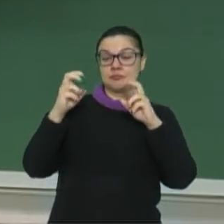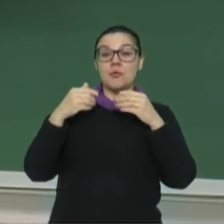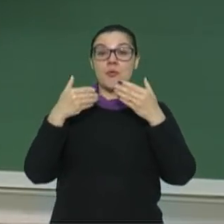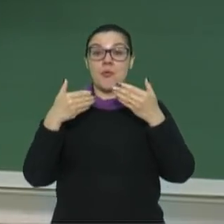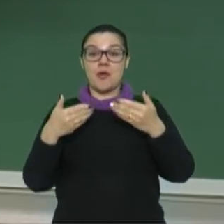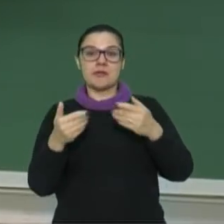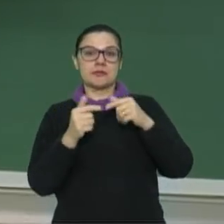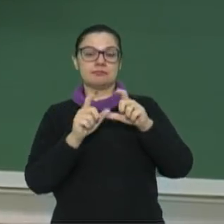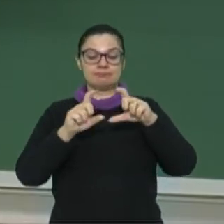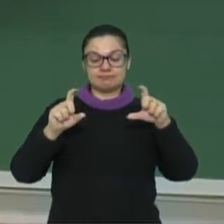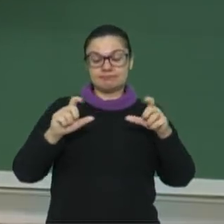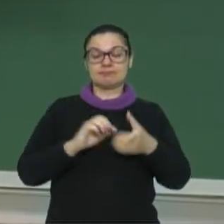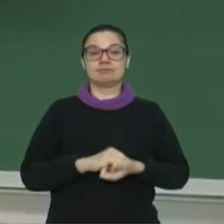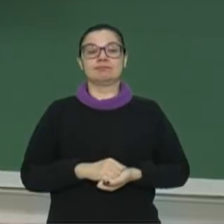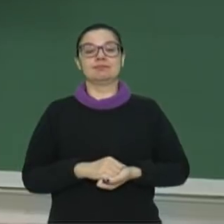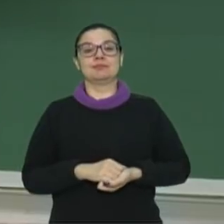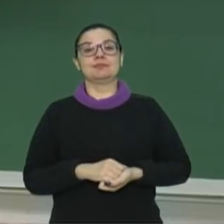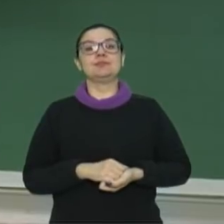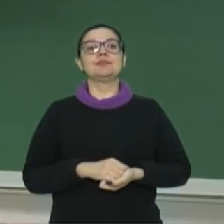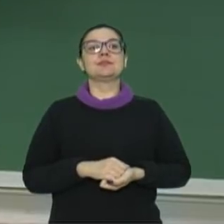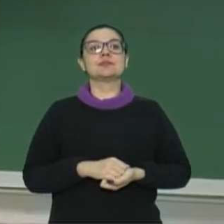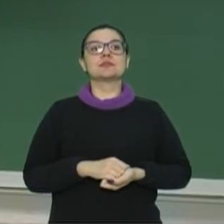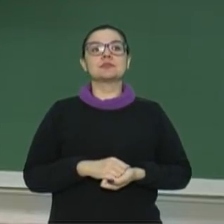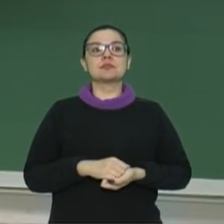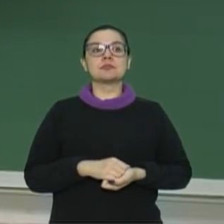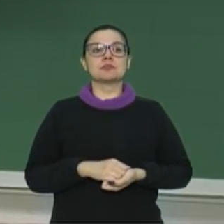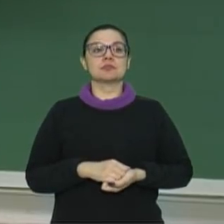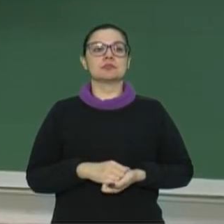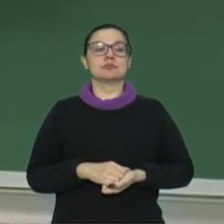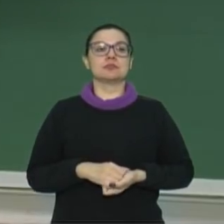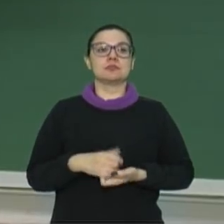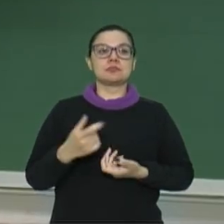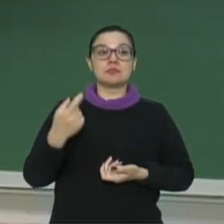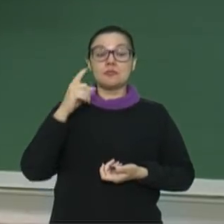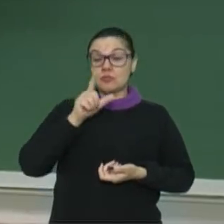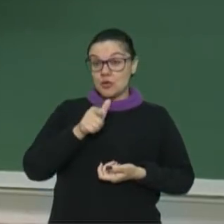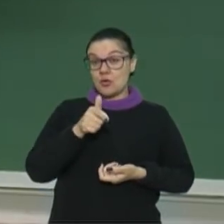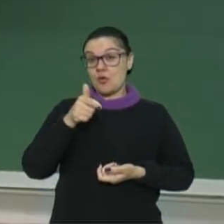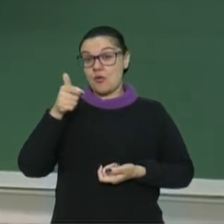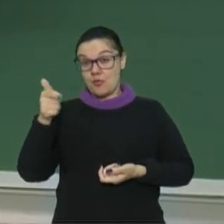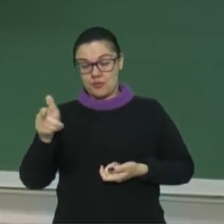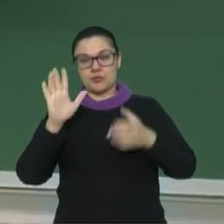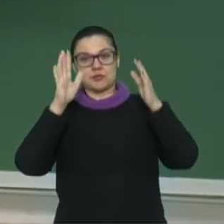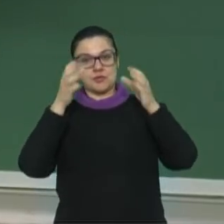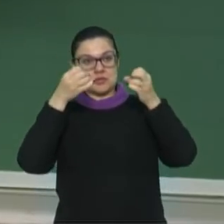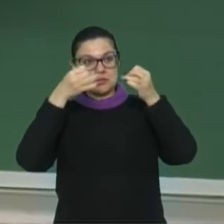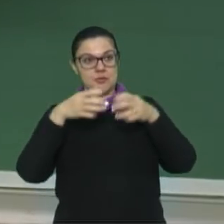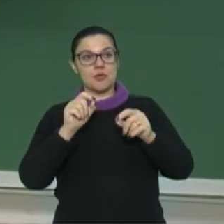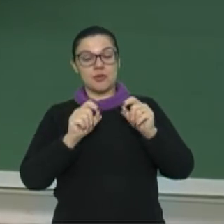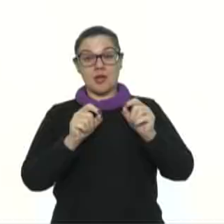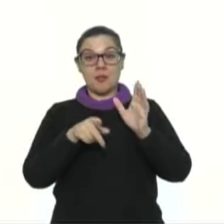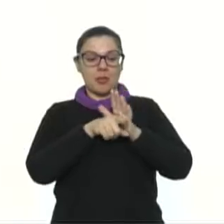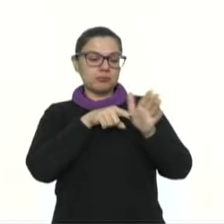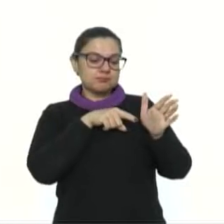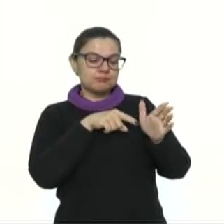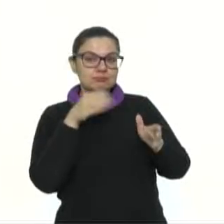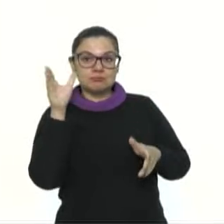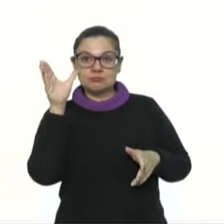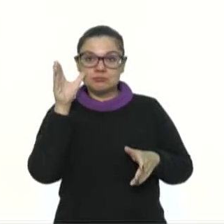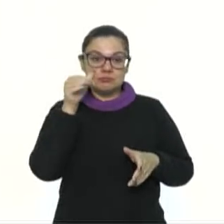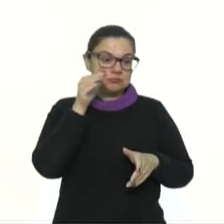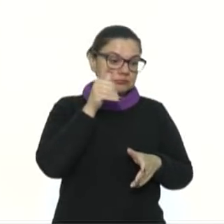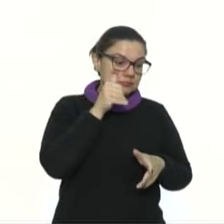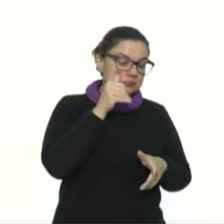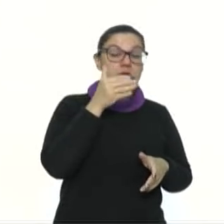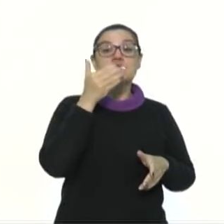esse é o papel da reportagem. Ok, um outro aspecto que a gente observa na reportagem, que eu já falei, tem caráter investigativo, então com busca